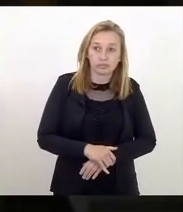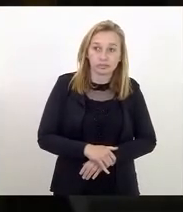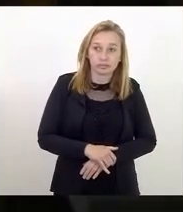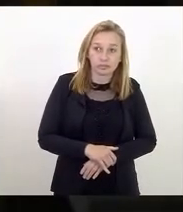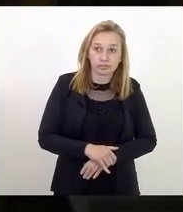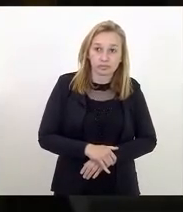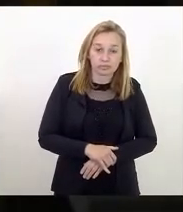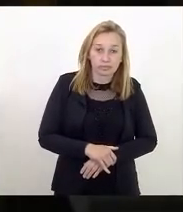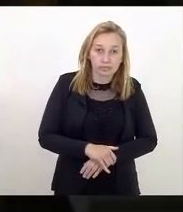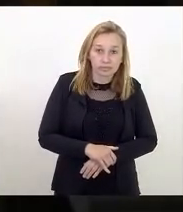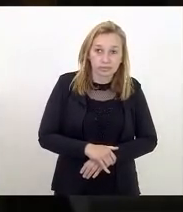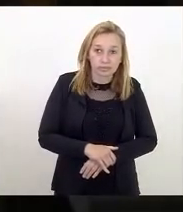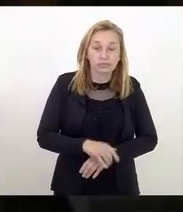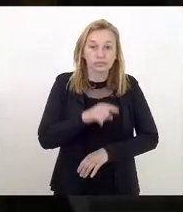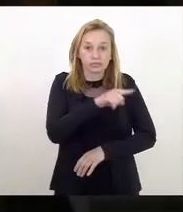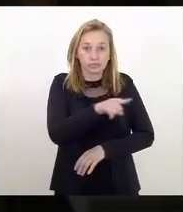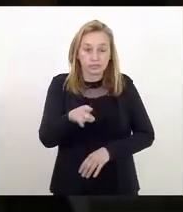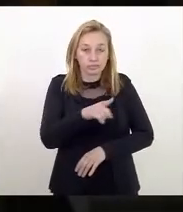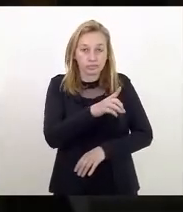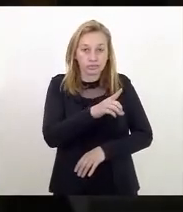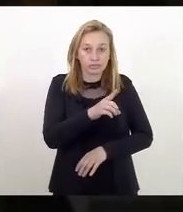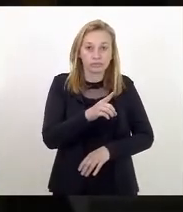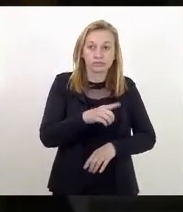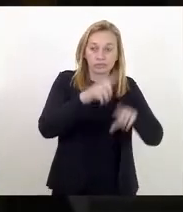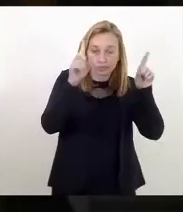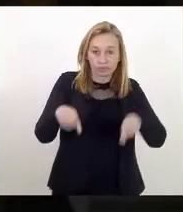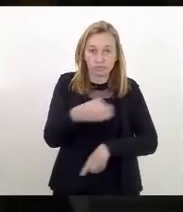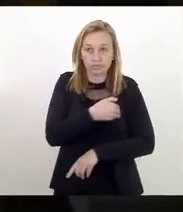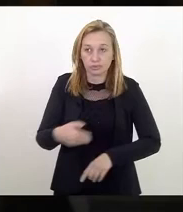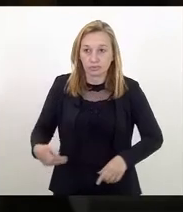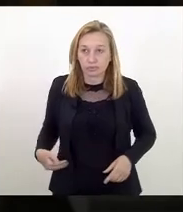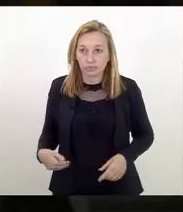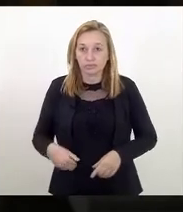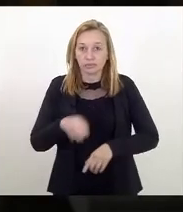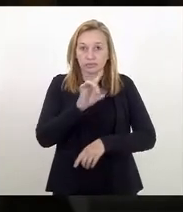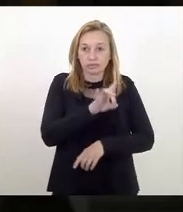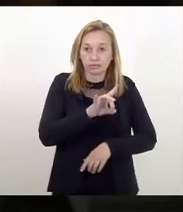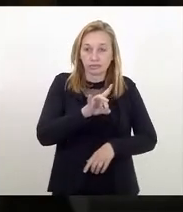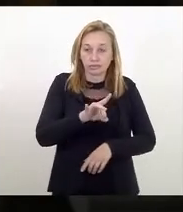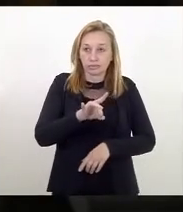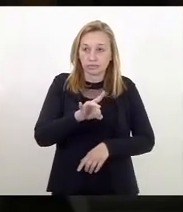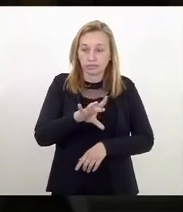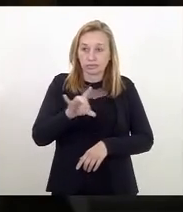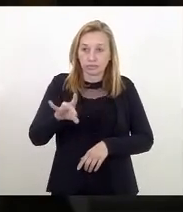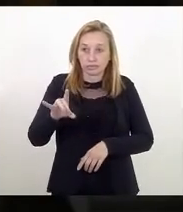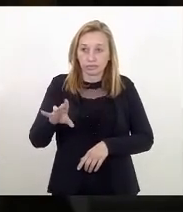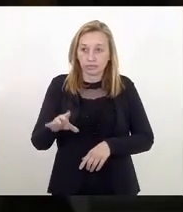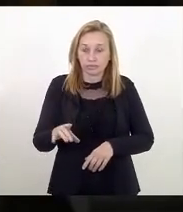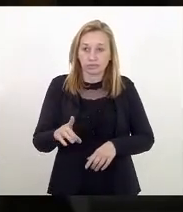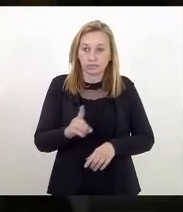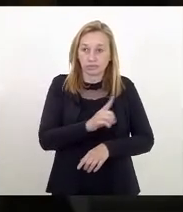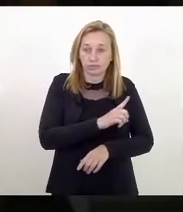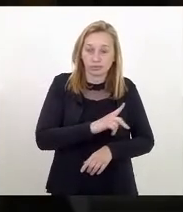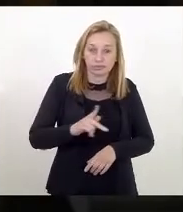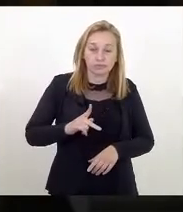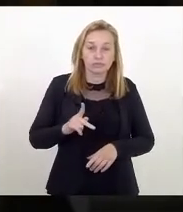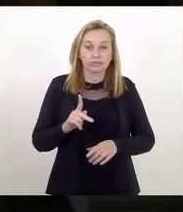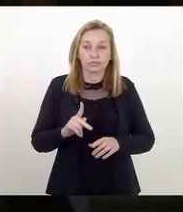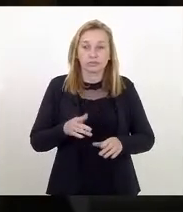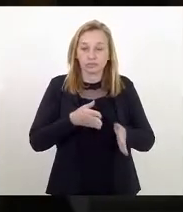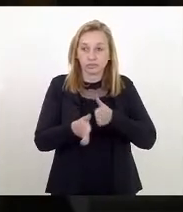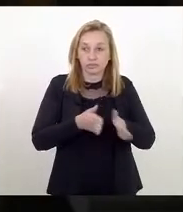desses servidores aparece cada vez que a defensoria garante acesso à justiça.